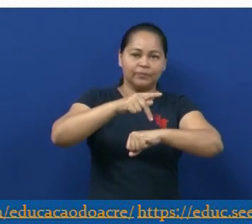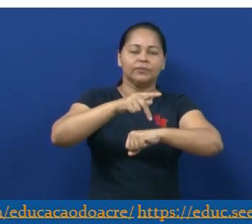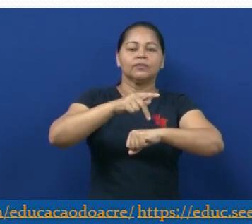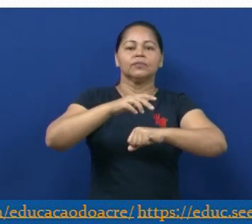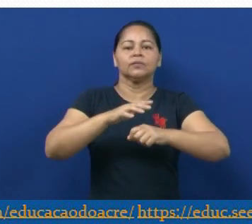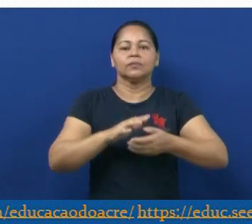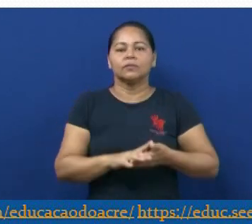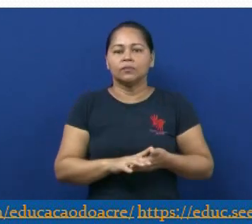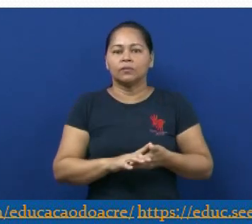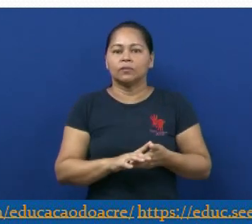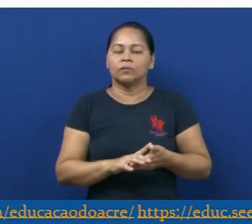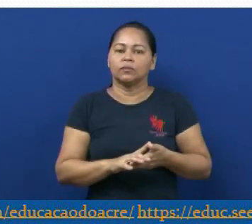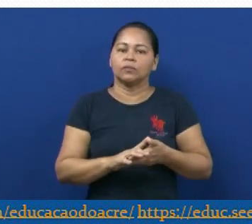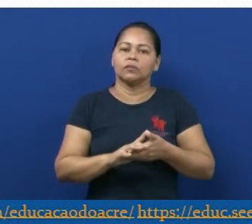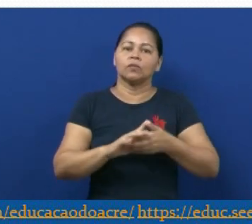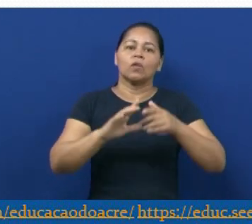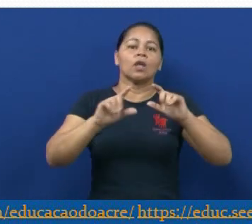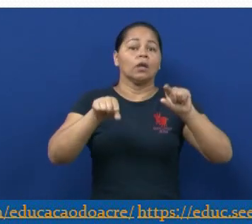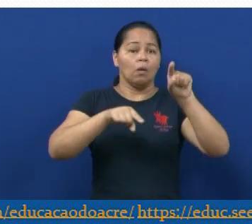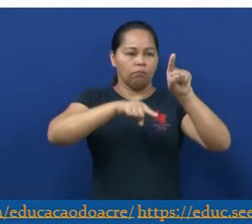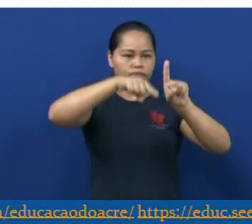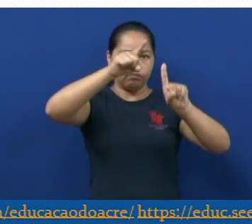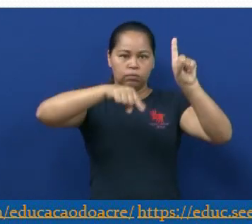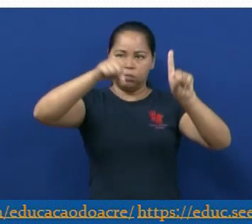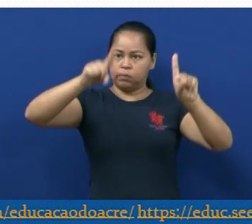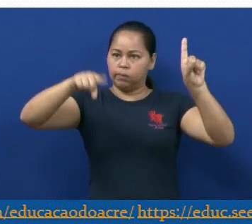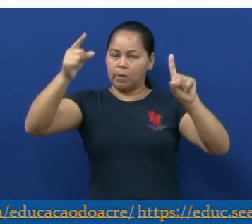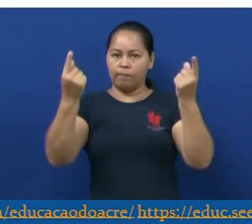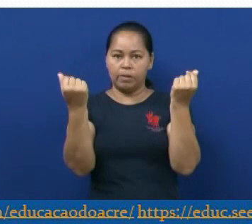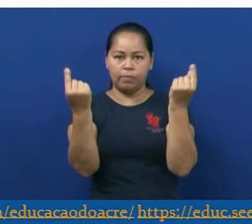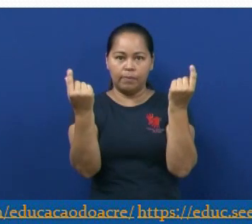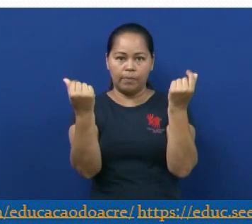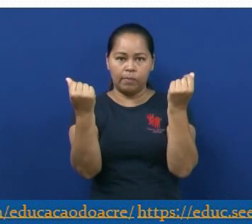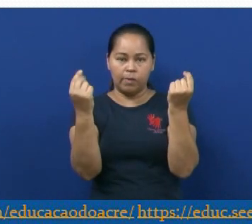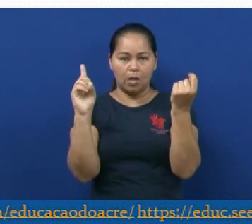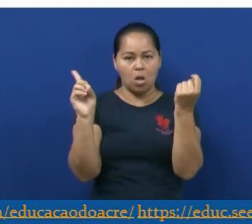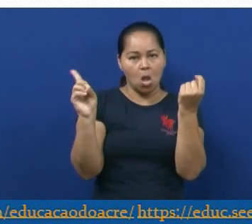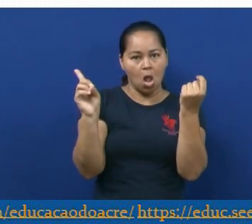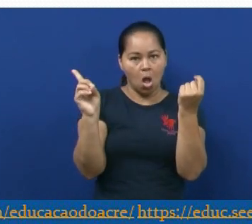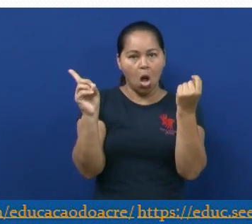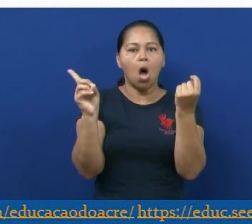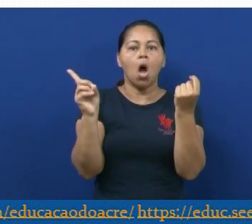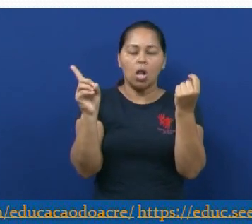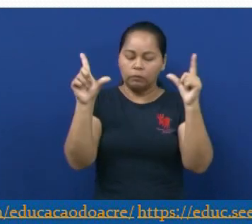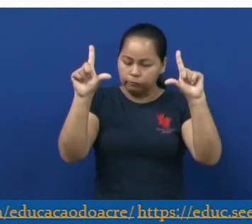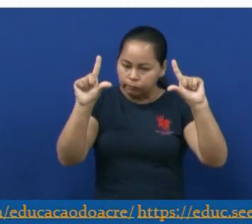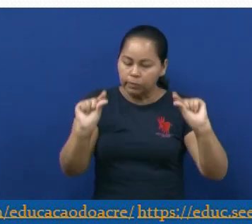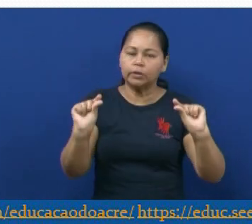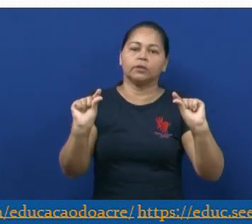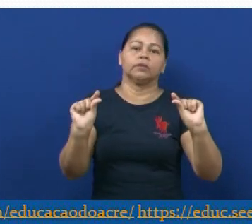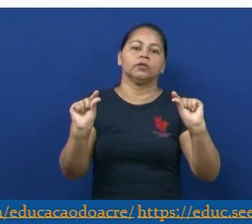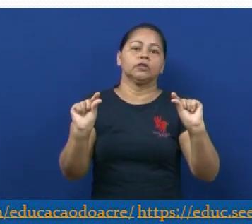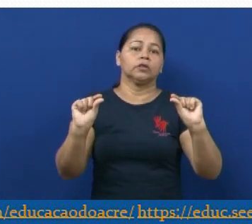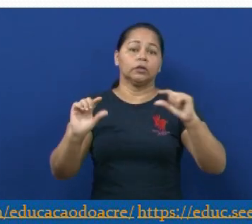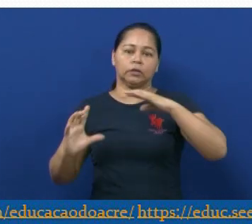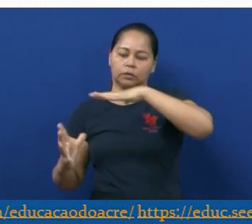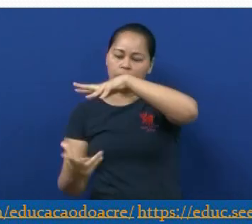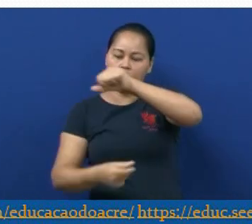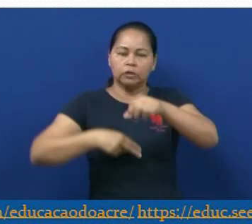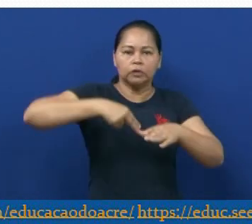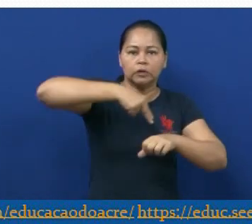países, derrubou bolsas de valores, está estagnando a economia de várias